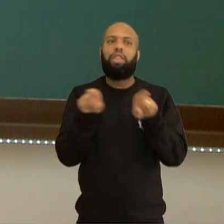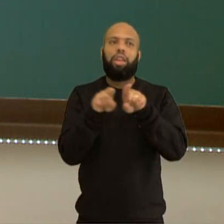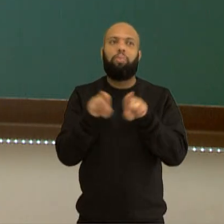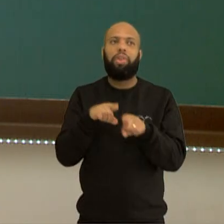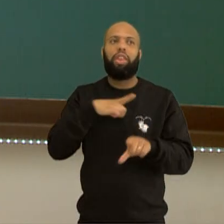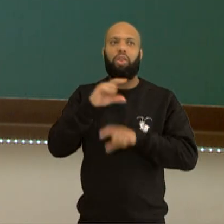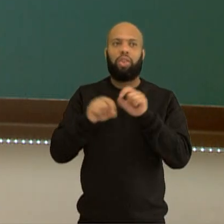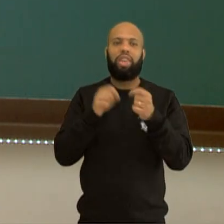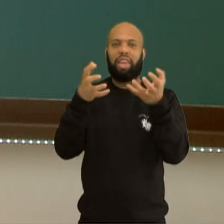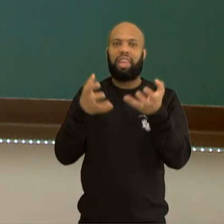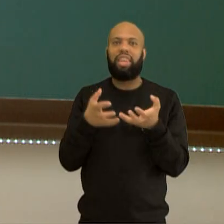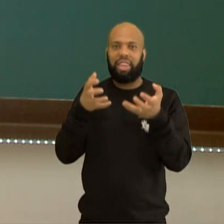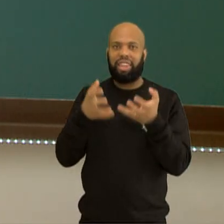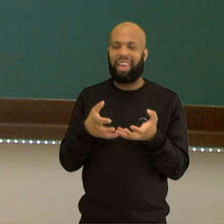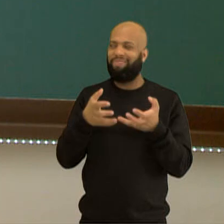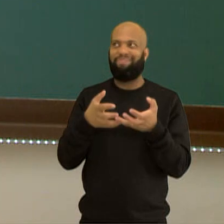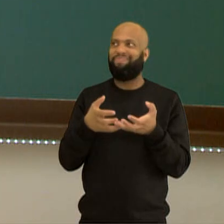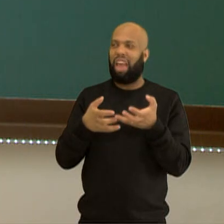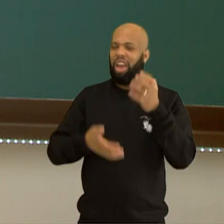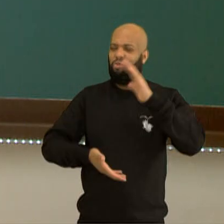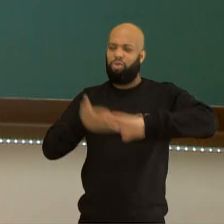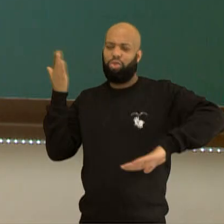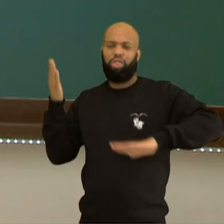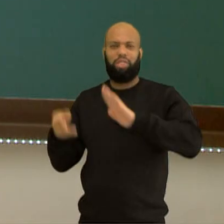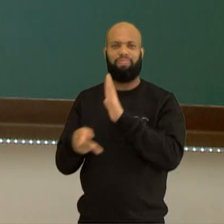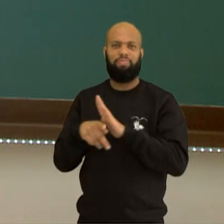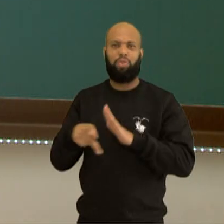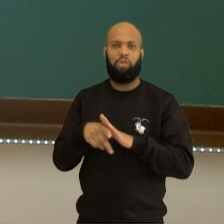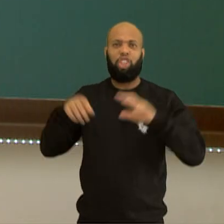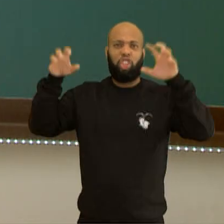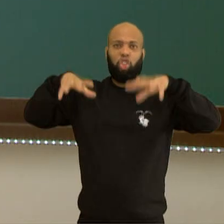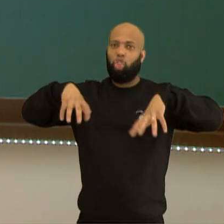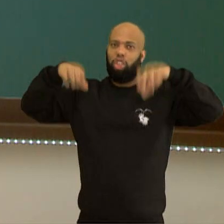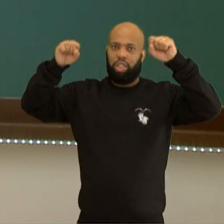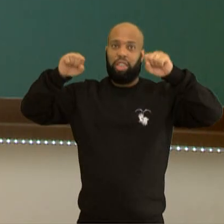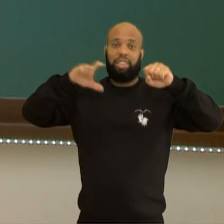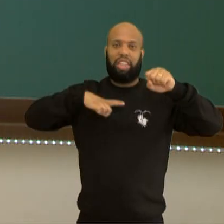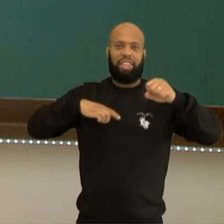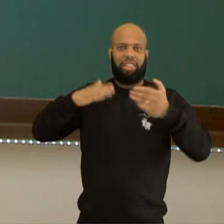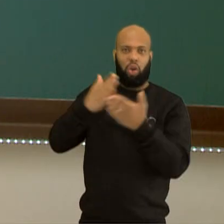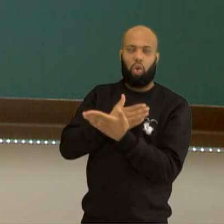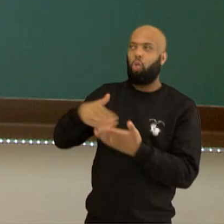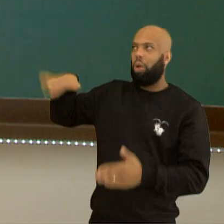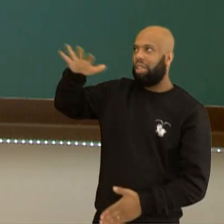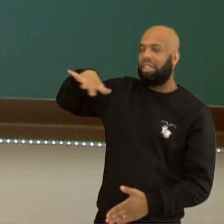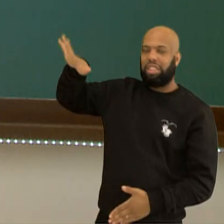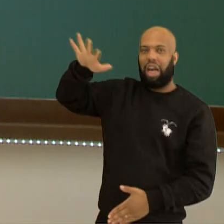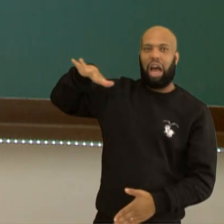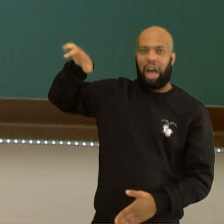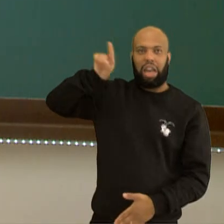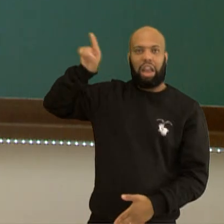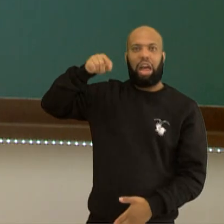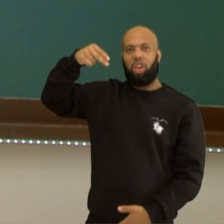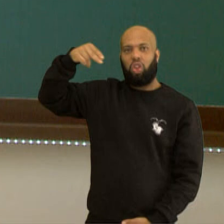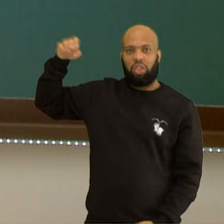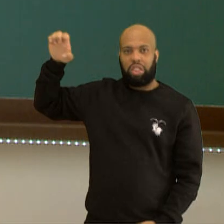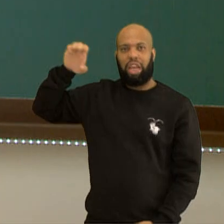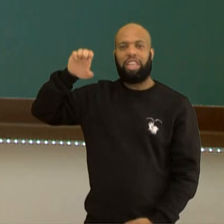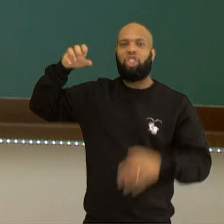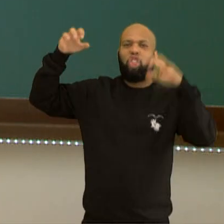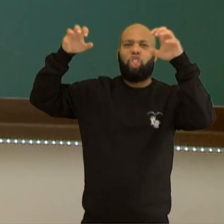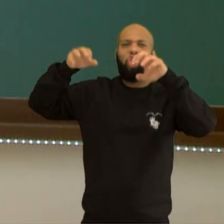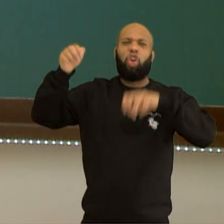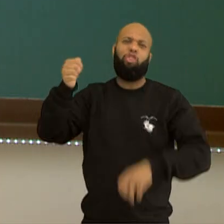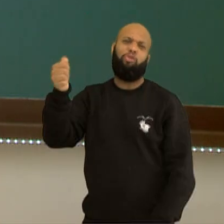de fugir das secas. Então, uma parte da região Nordeste, o sertão nordestino, é extremamente seco, as